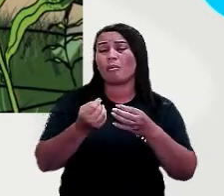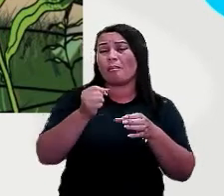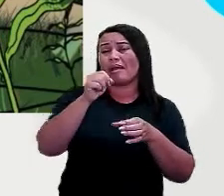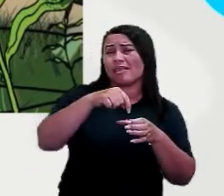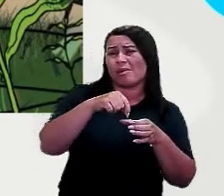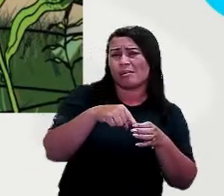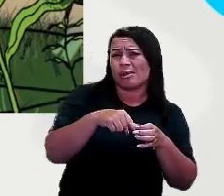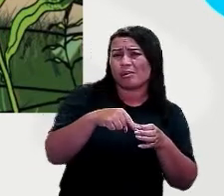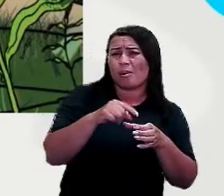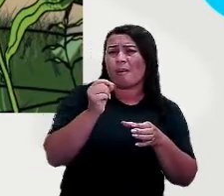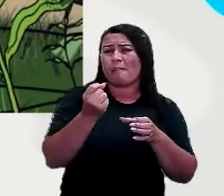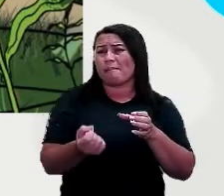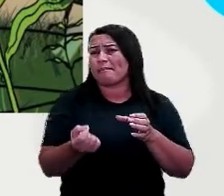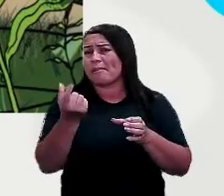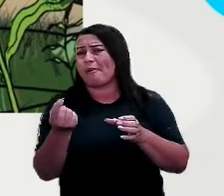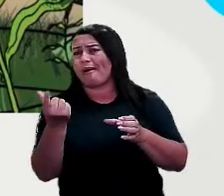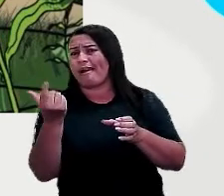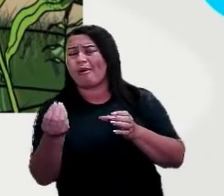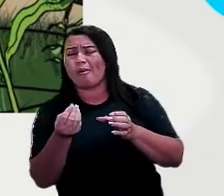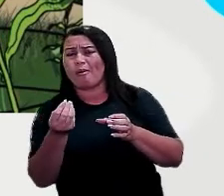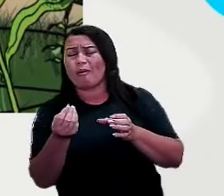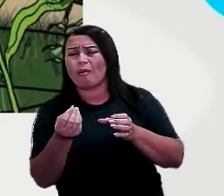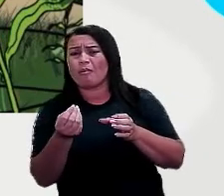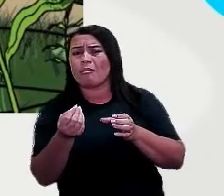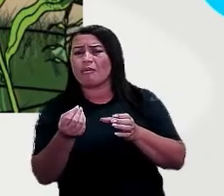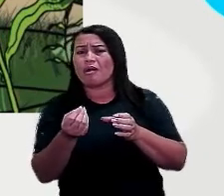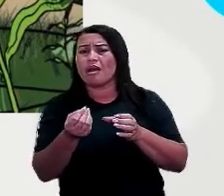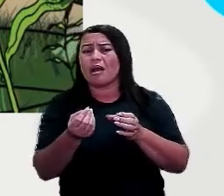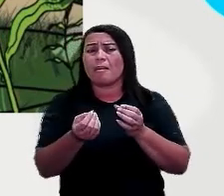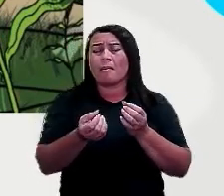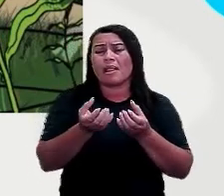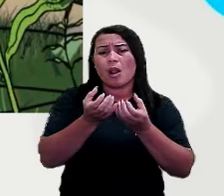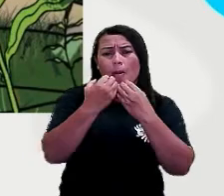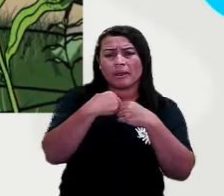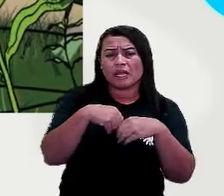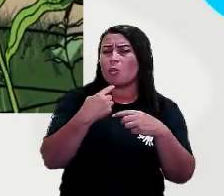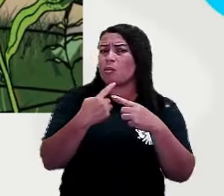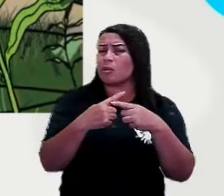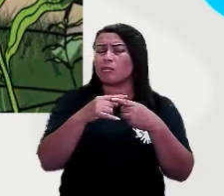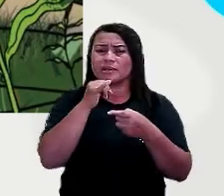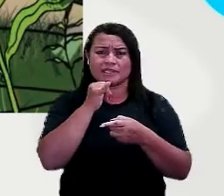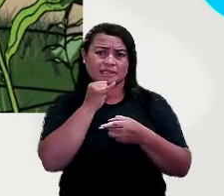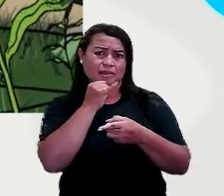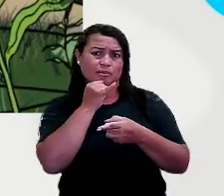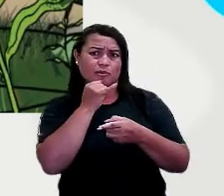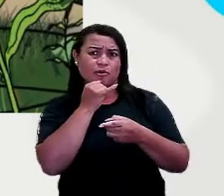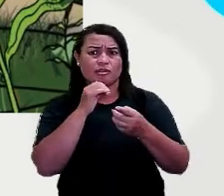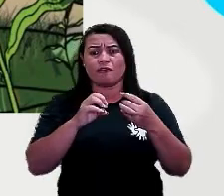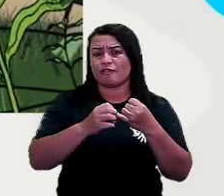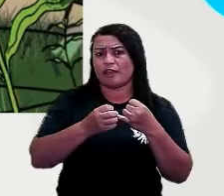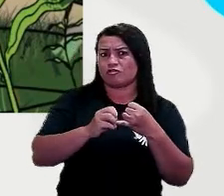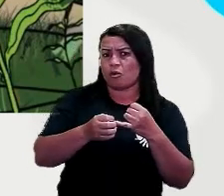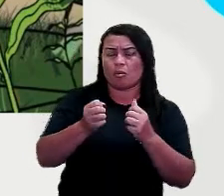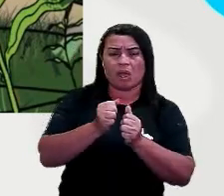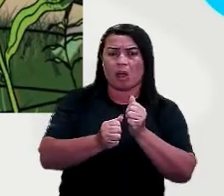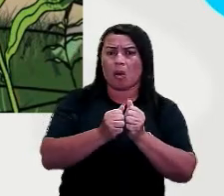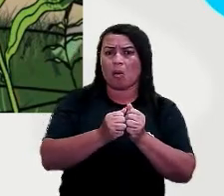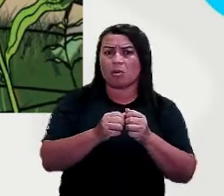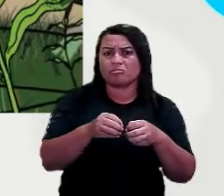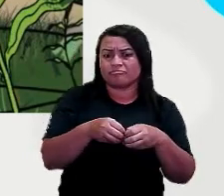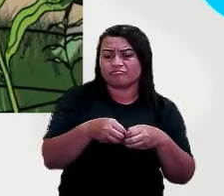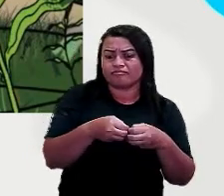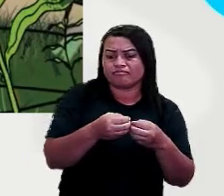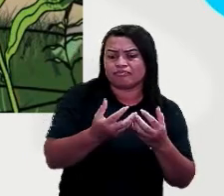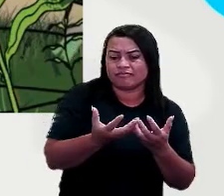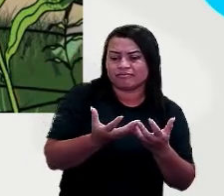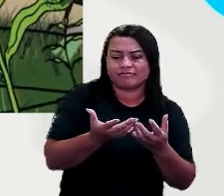pipoca. Porque grãos de feijão e de arroz não viram as avessas? Ou o